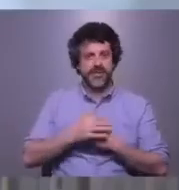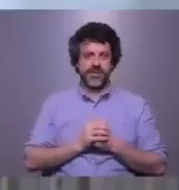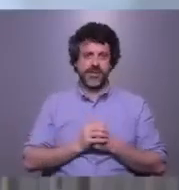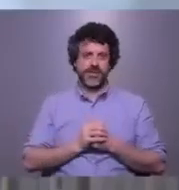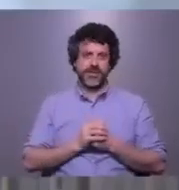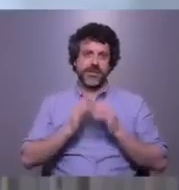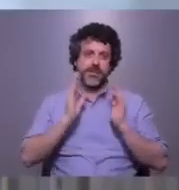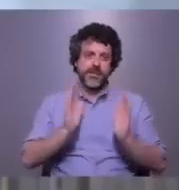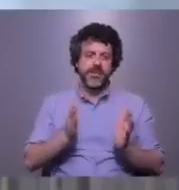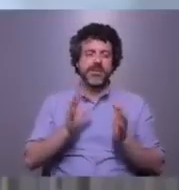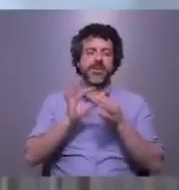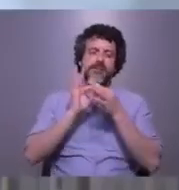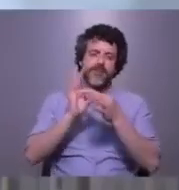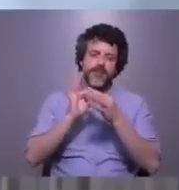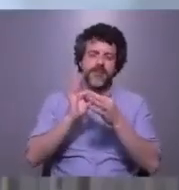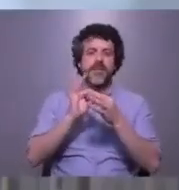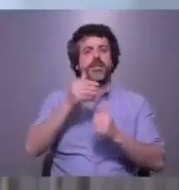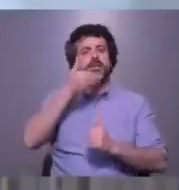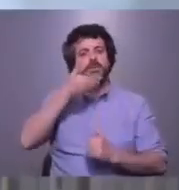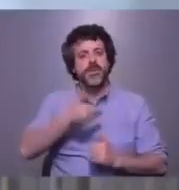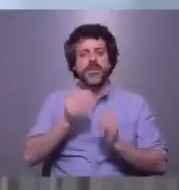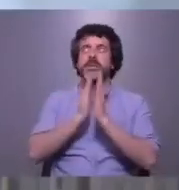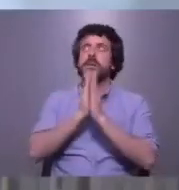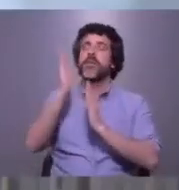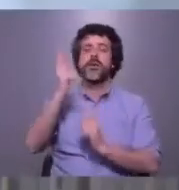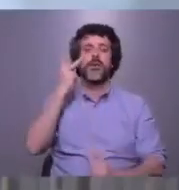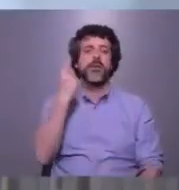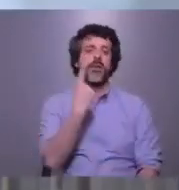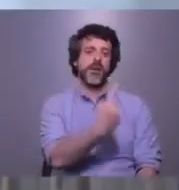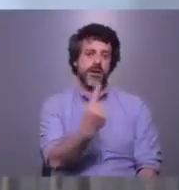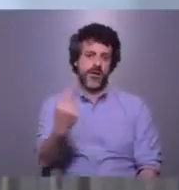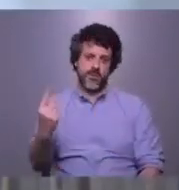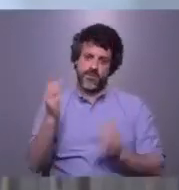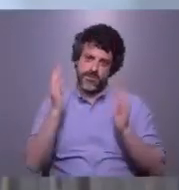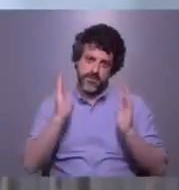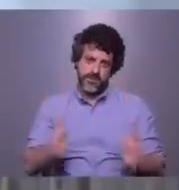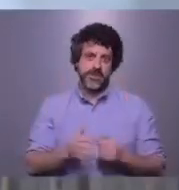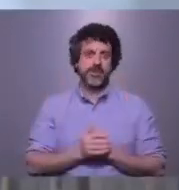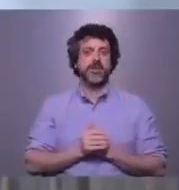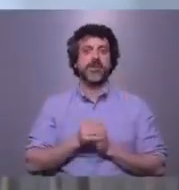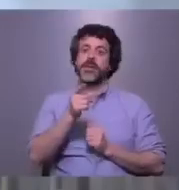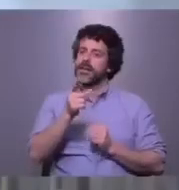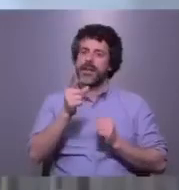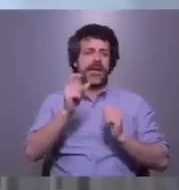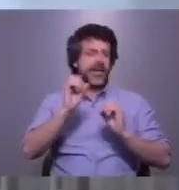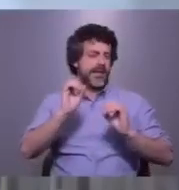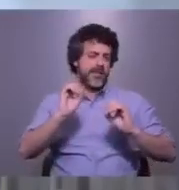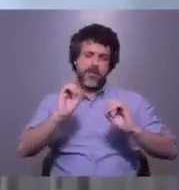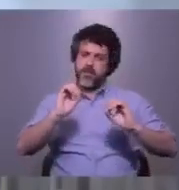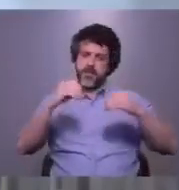e intensa da presença de Deus na vida de cada um de nós. É por aí que tudo começa.